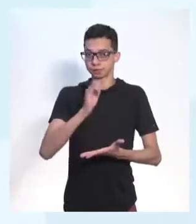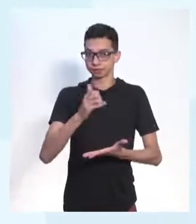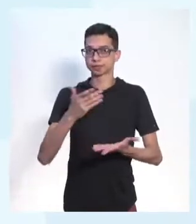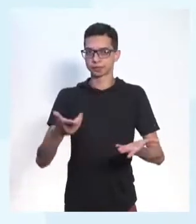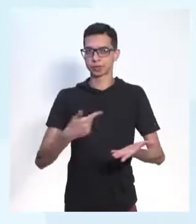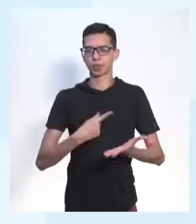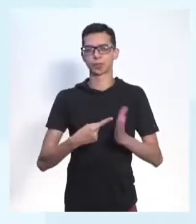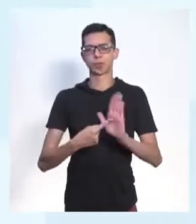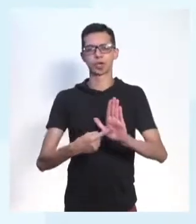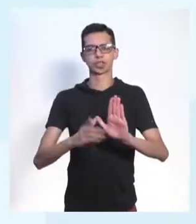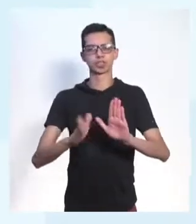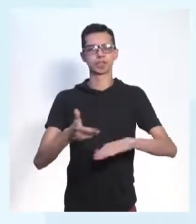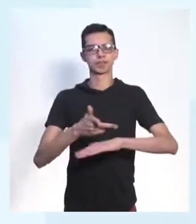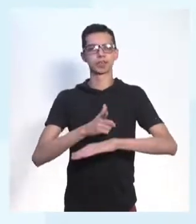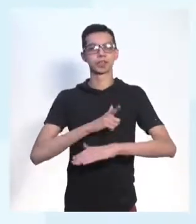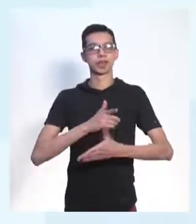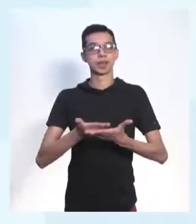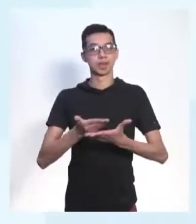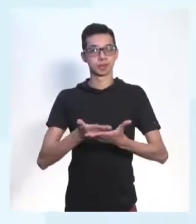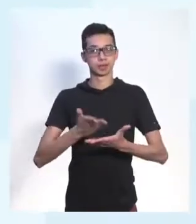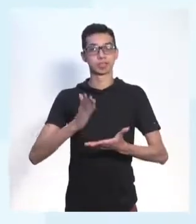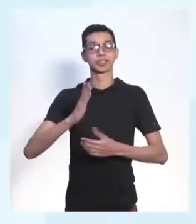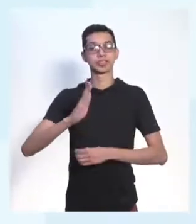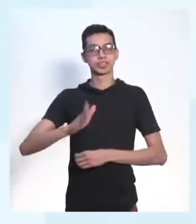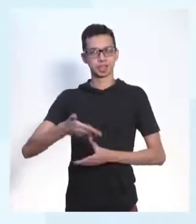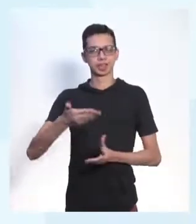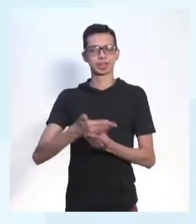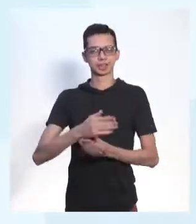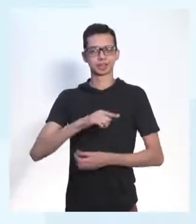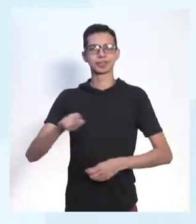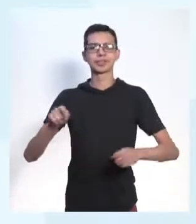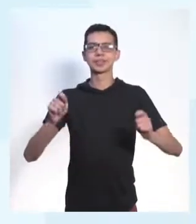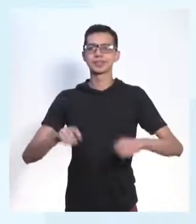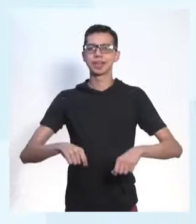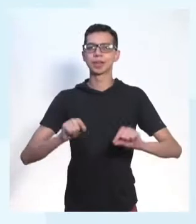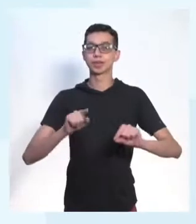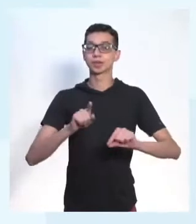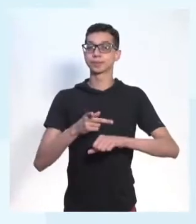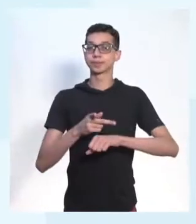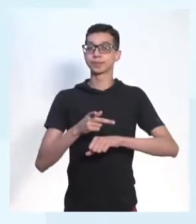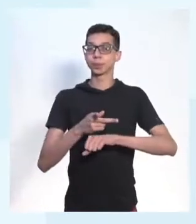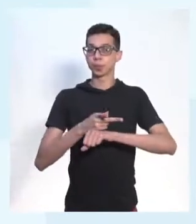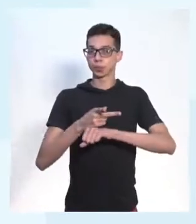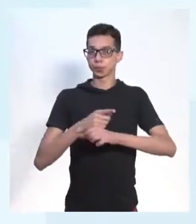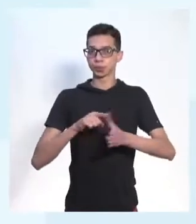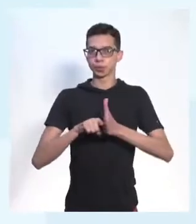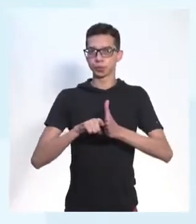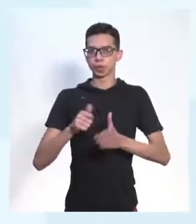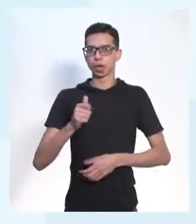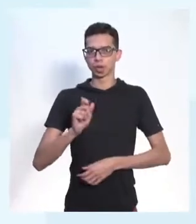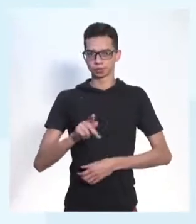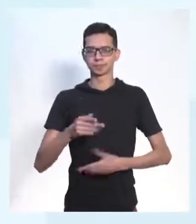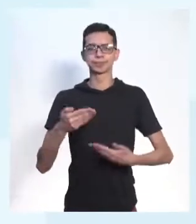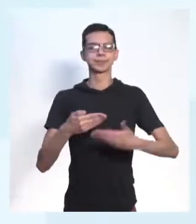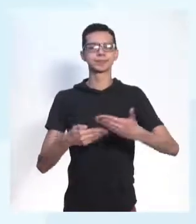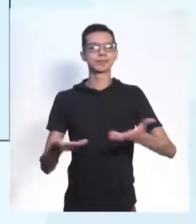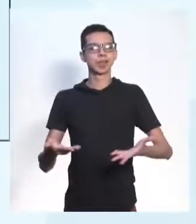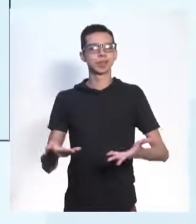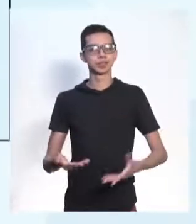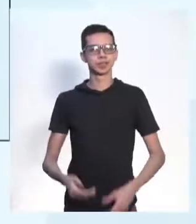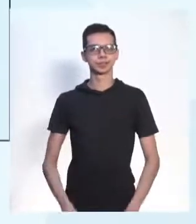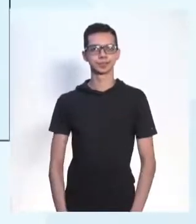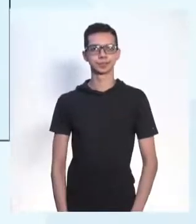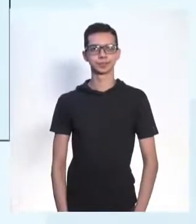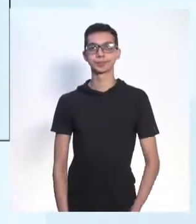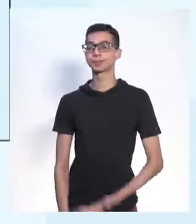todas aí, elas estão lá no repositório, então vocês podem buscar essas aulas, tá? Vamos para o próximo slide agora.